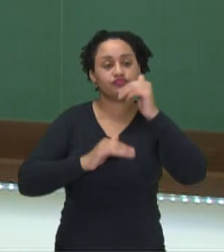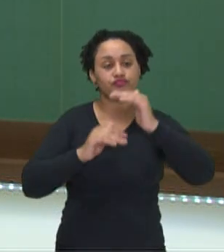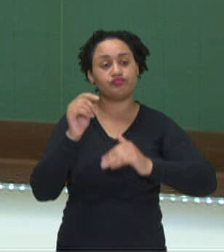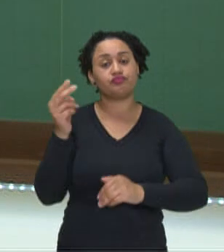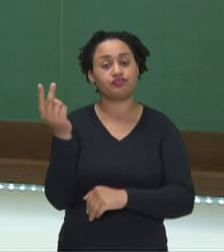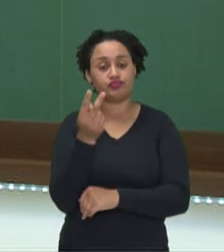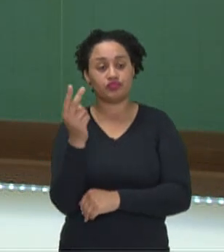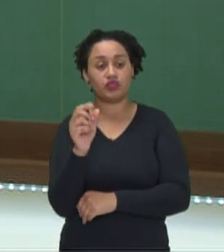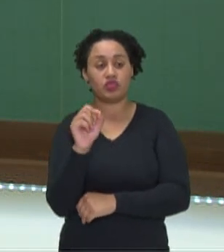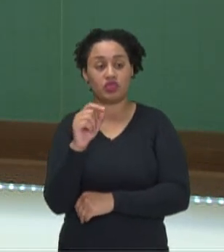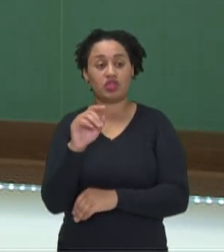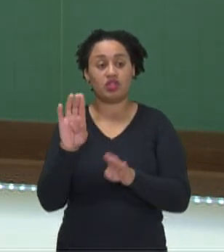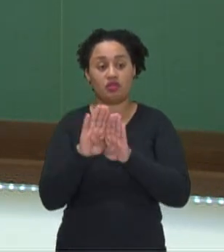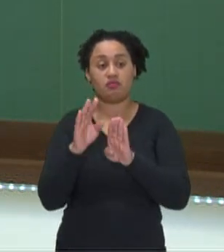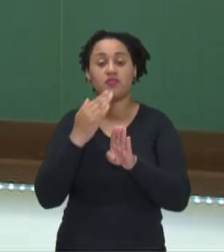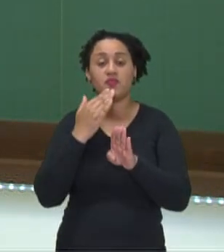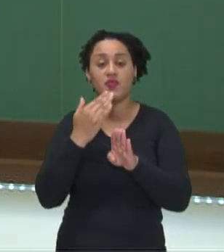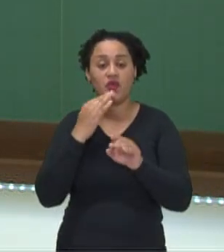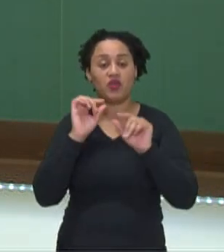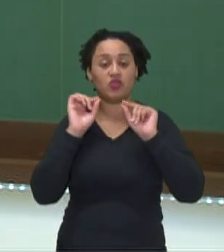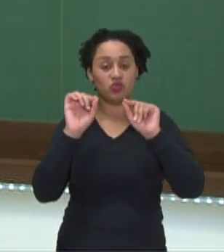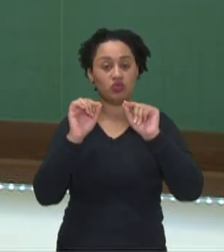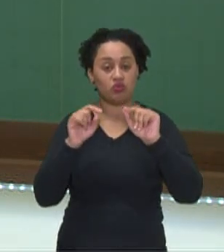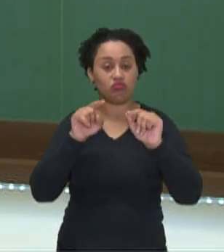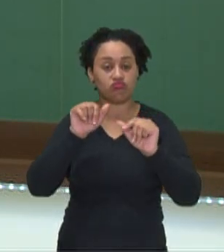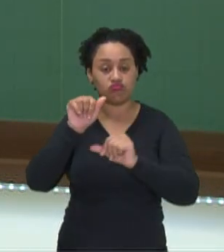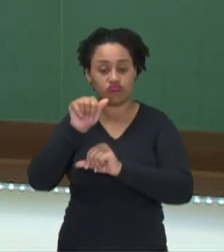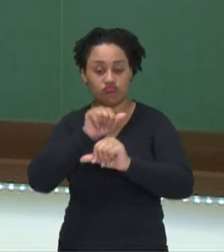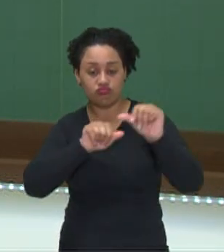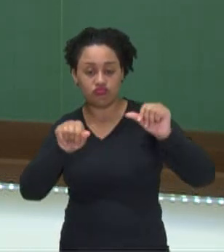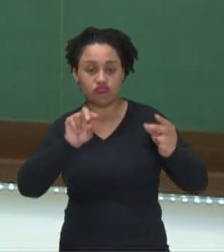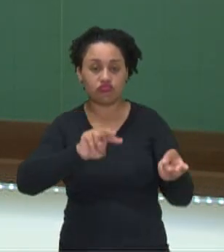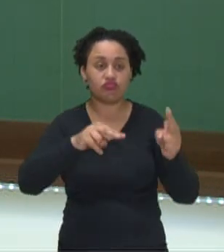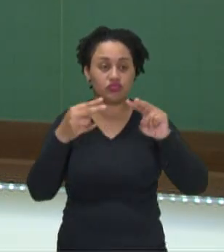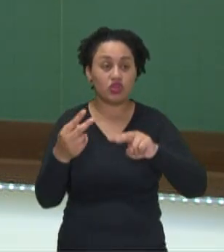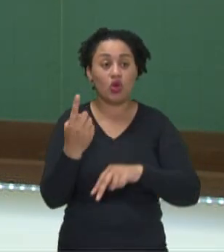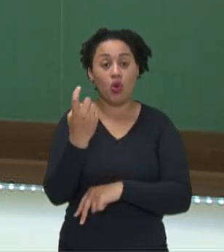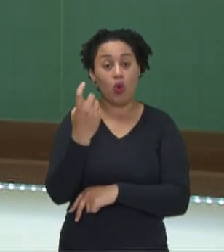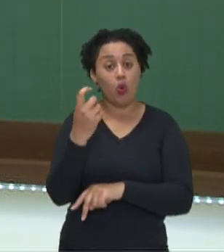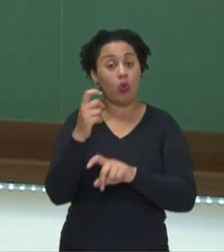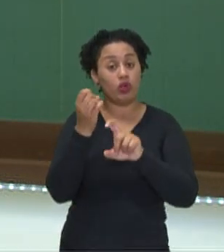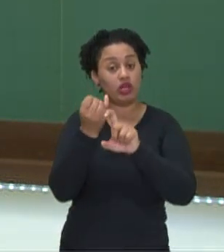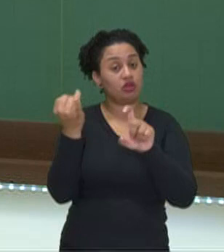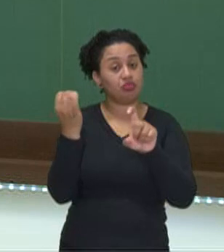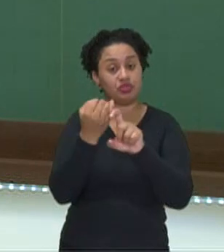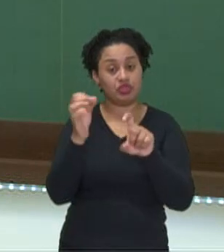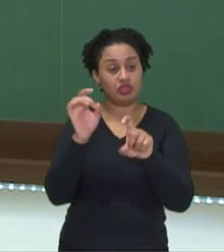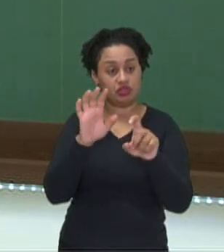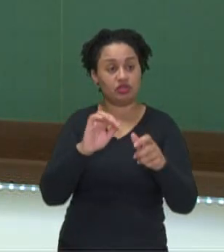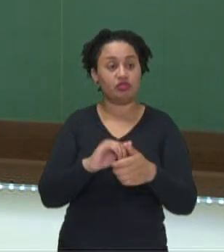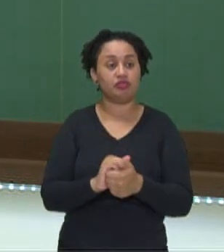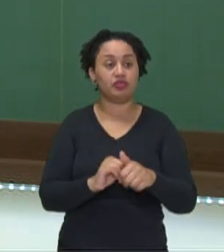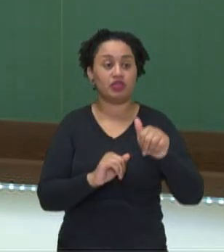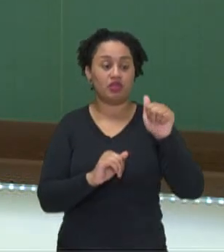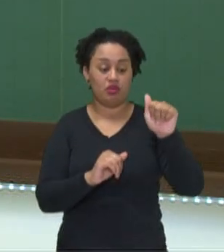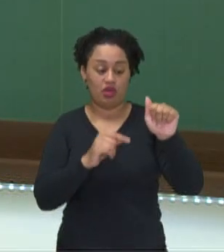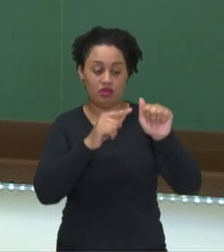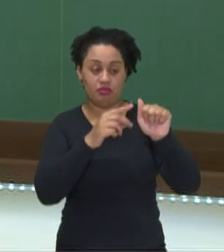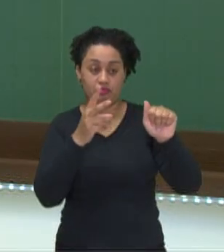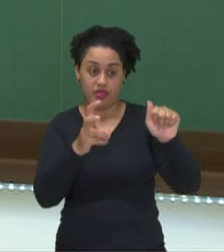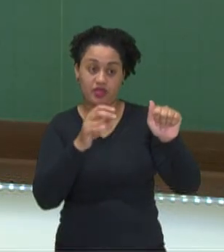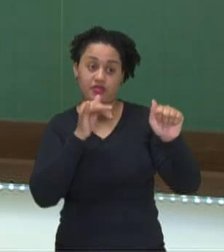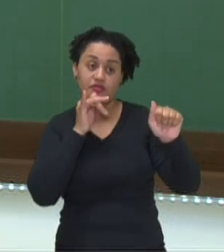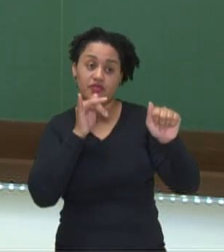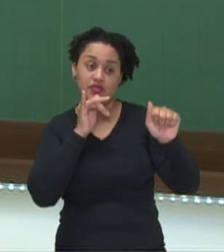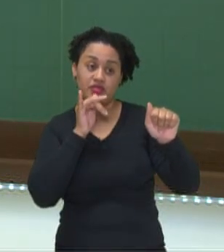praticando 2, ele pede para você também transformar em uma única potência. Na letra A, veja um